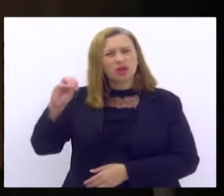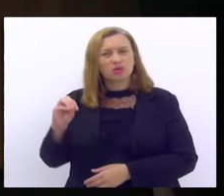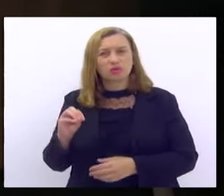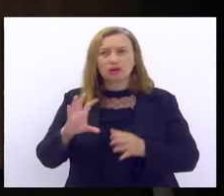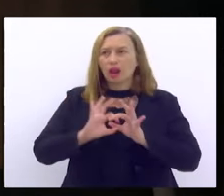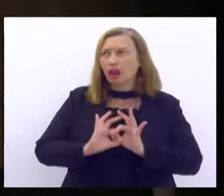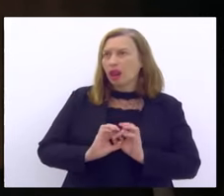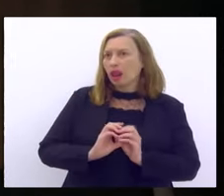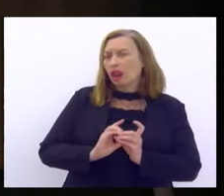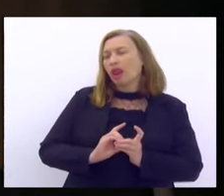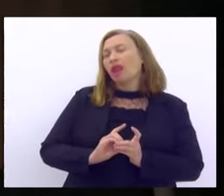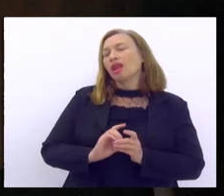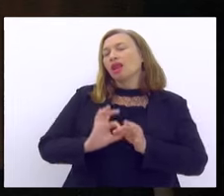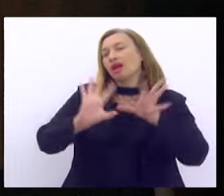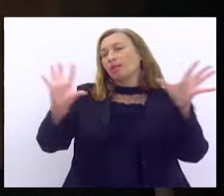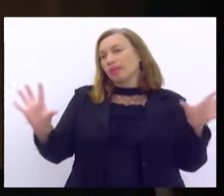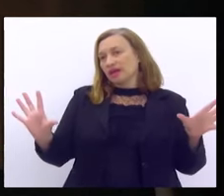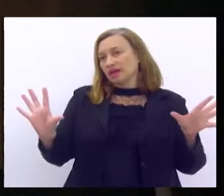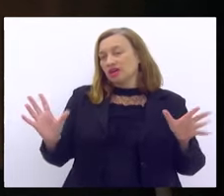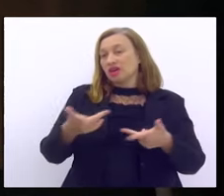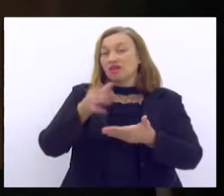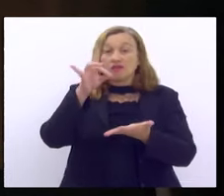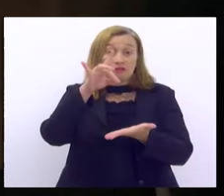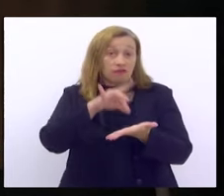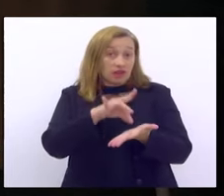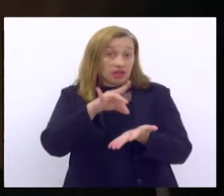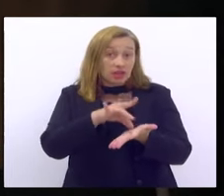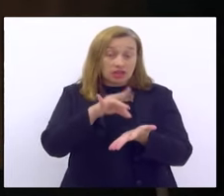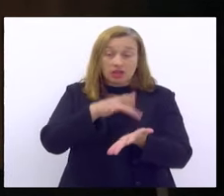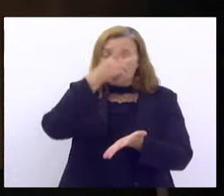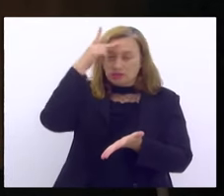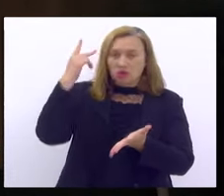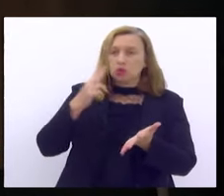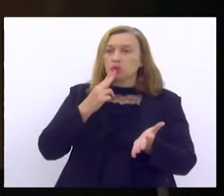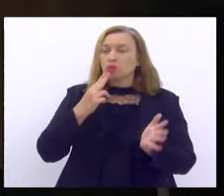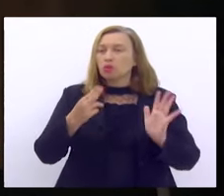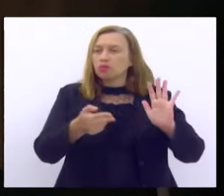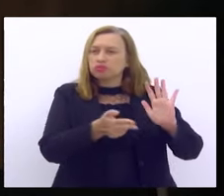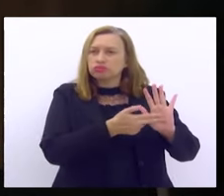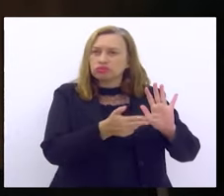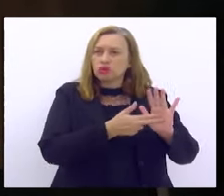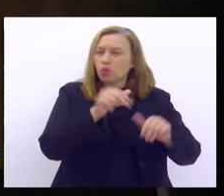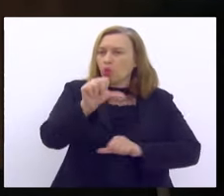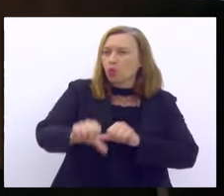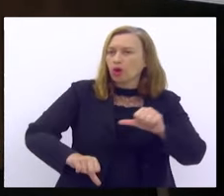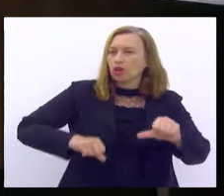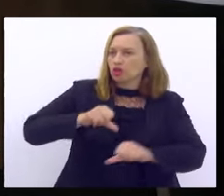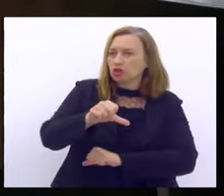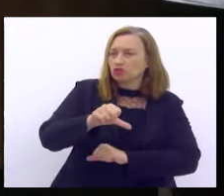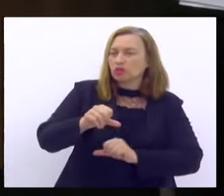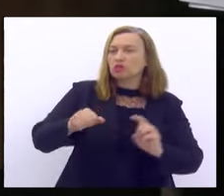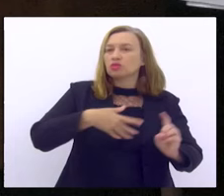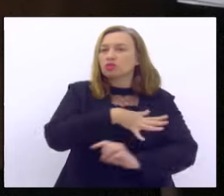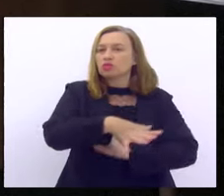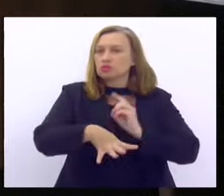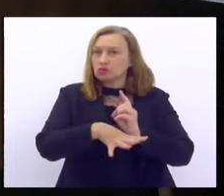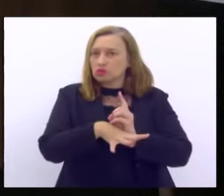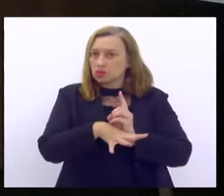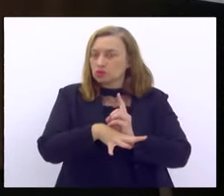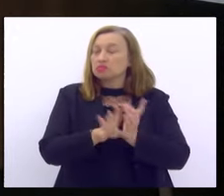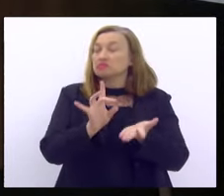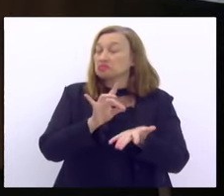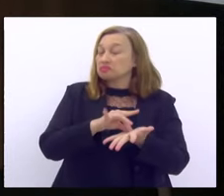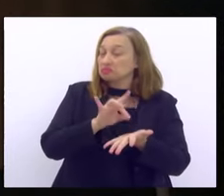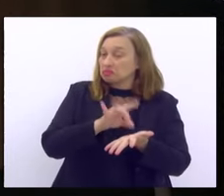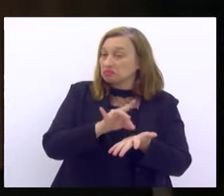libertação, verdadeiros militantes comprometidos com a transformação social e com